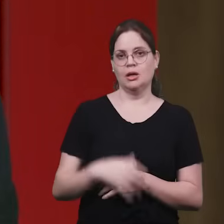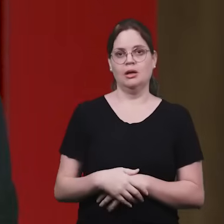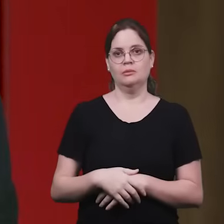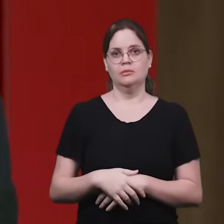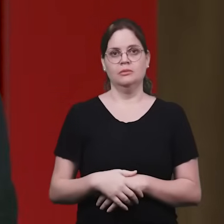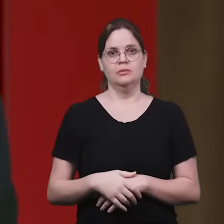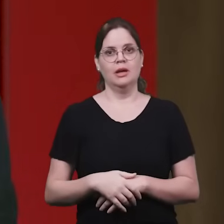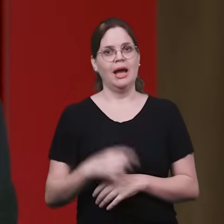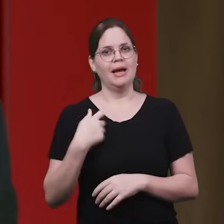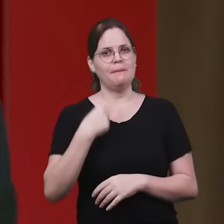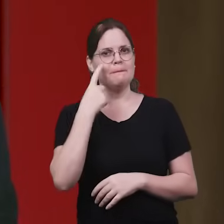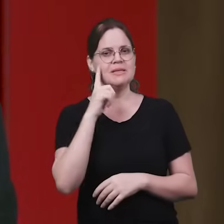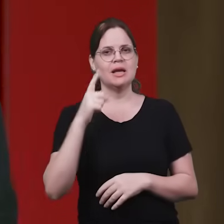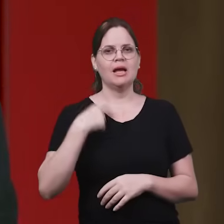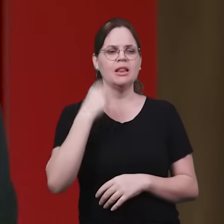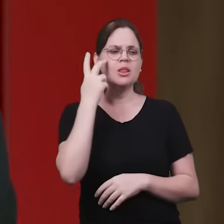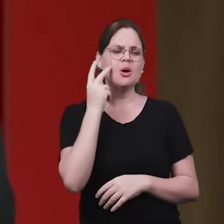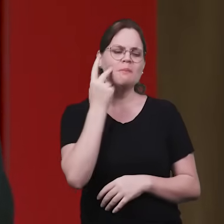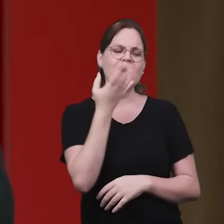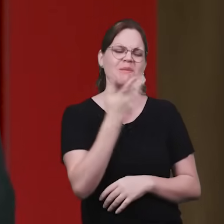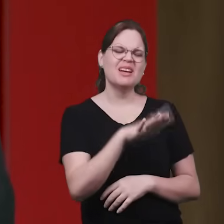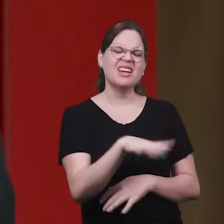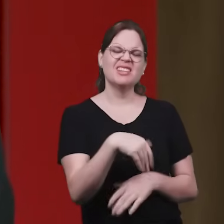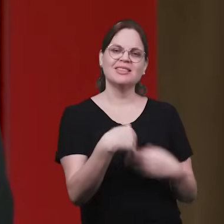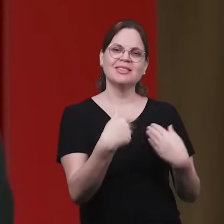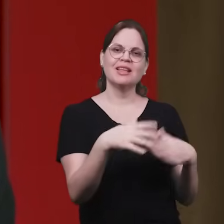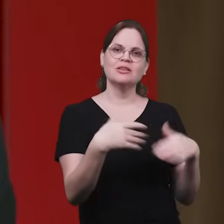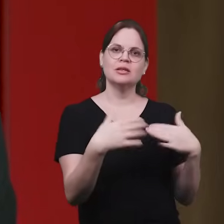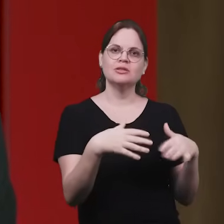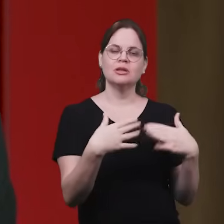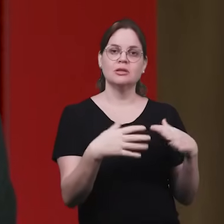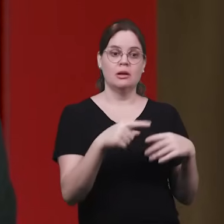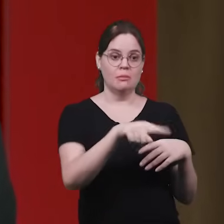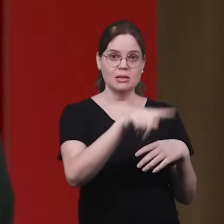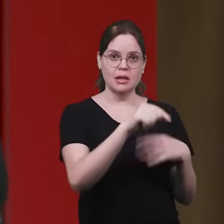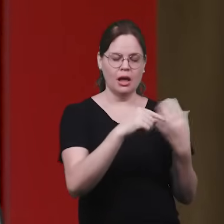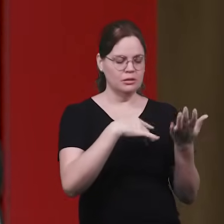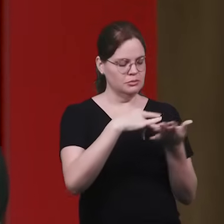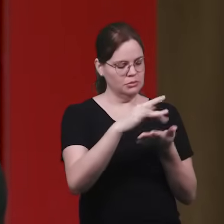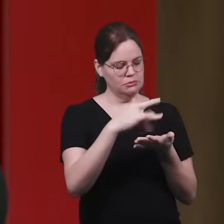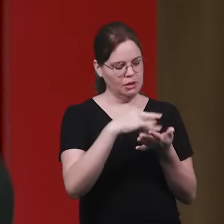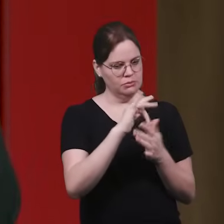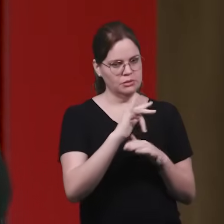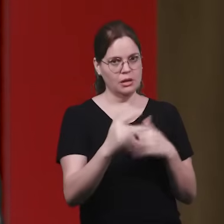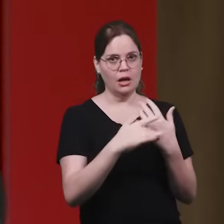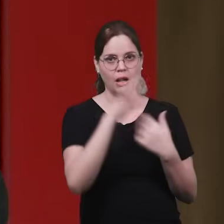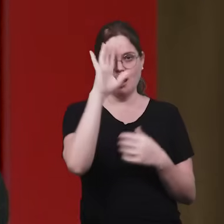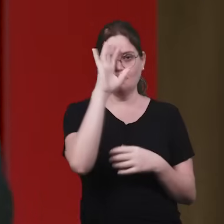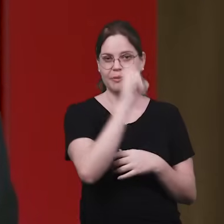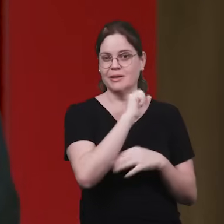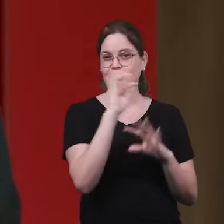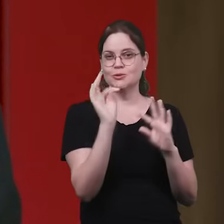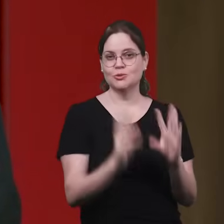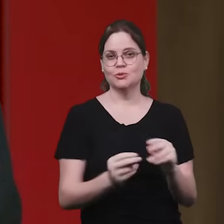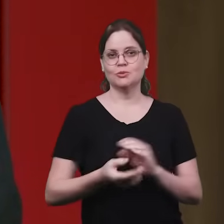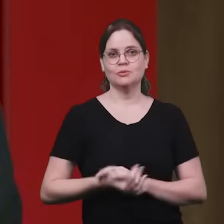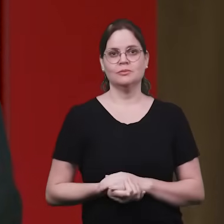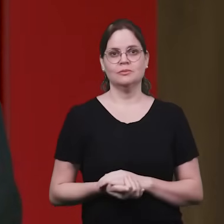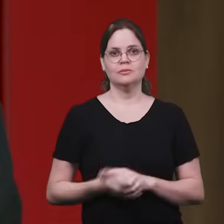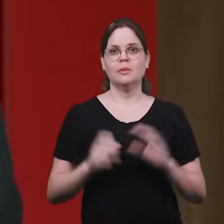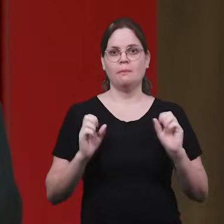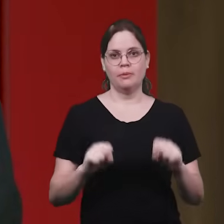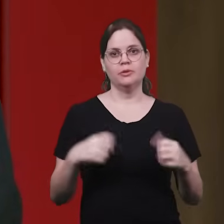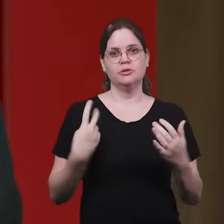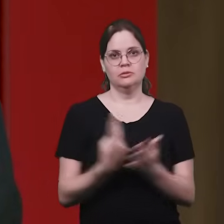se torna normal na vida daquela pessoa, às vezes da criança, e aprendem de tudo. Tá tudo ali naquele ambiente,